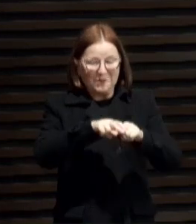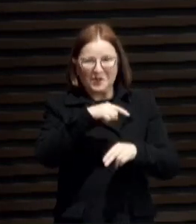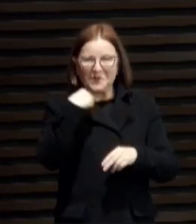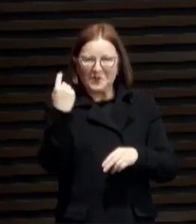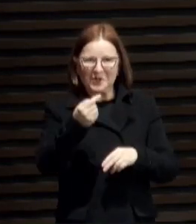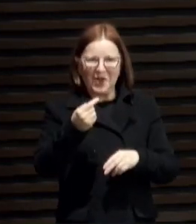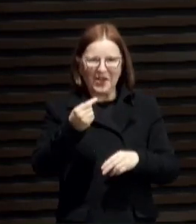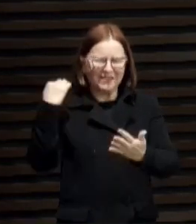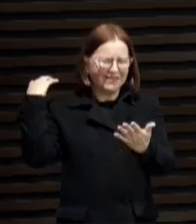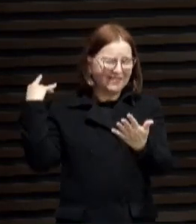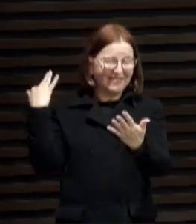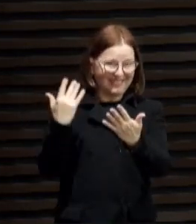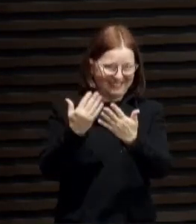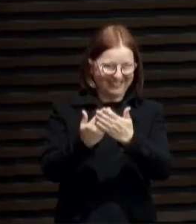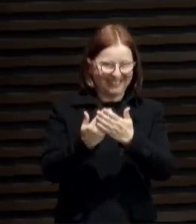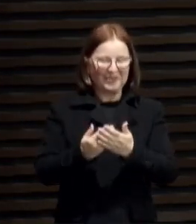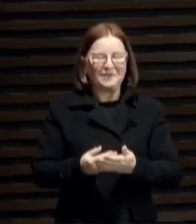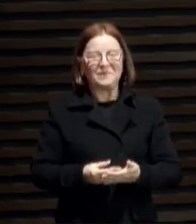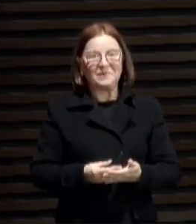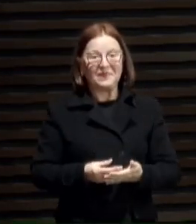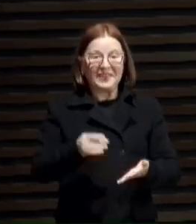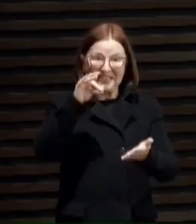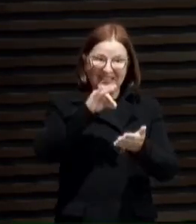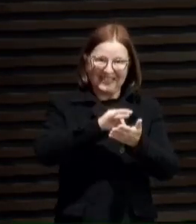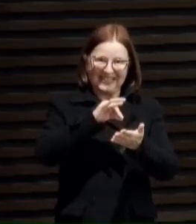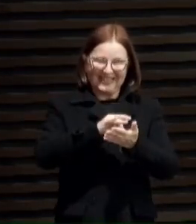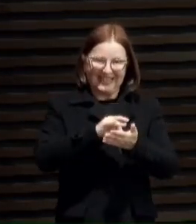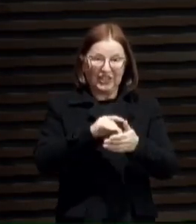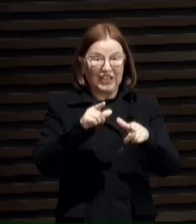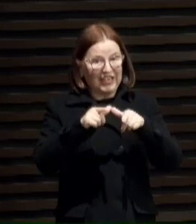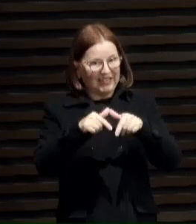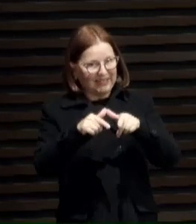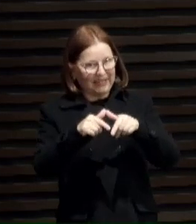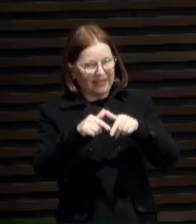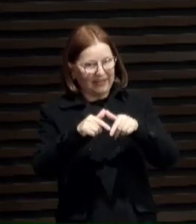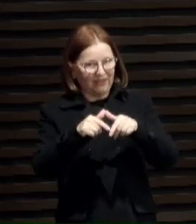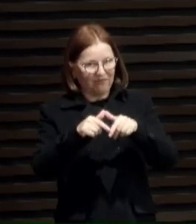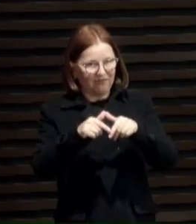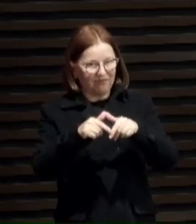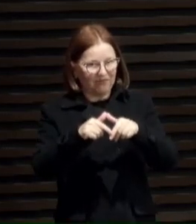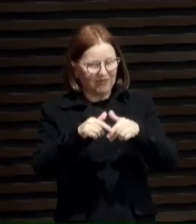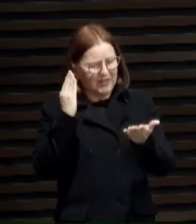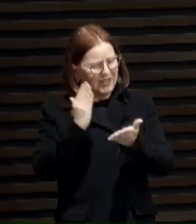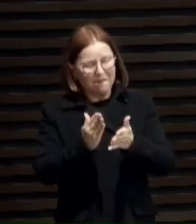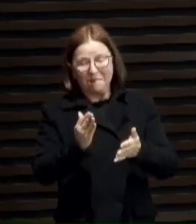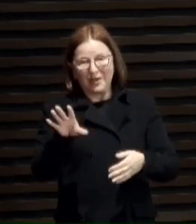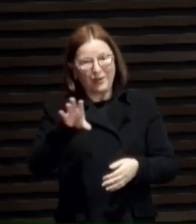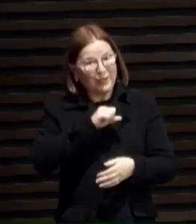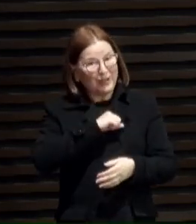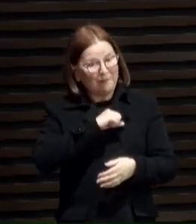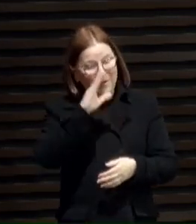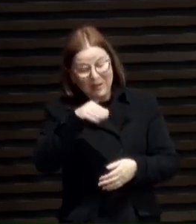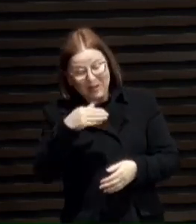povo. Na realidade, era Israel que havia deixado de amar e honrar a Deus por